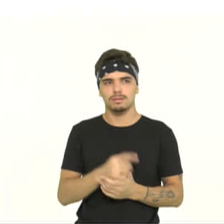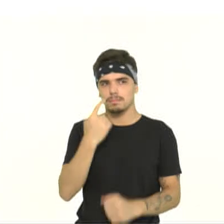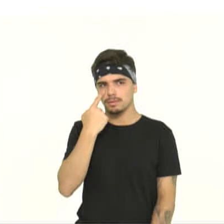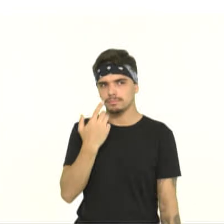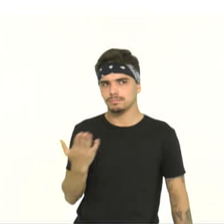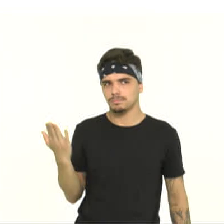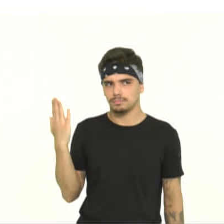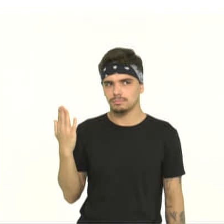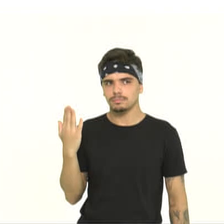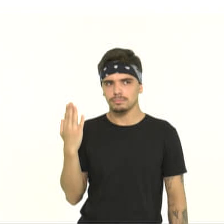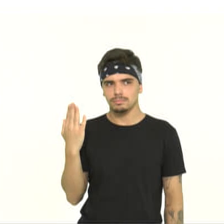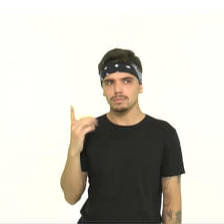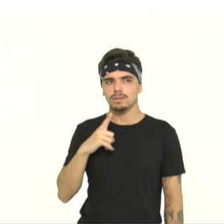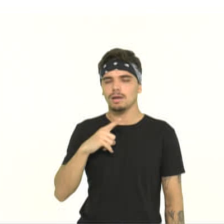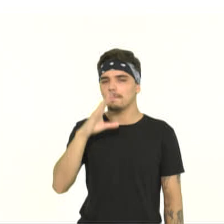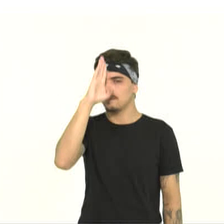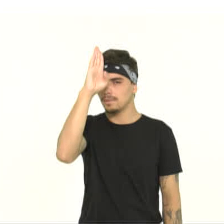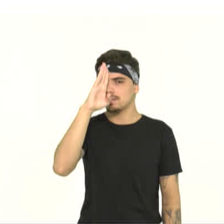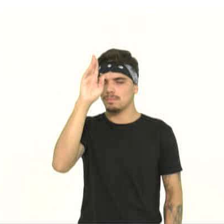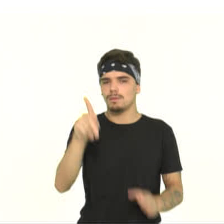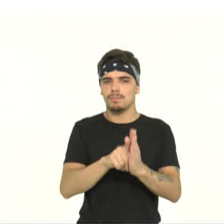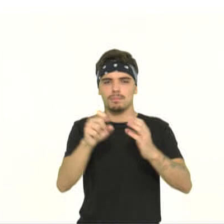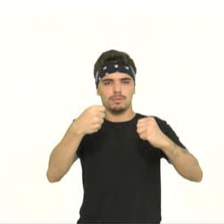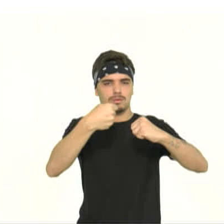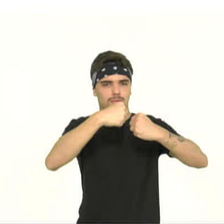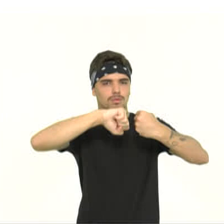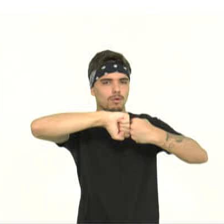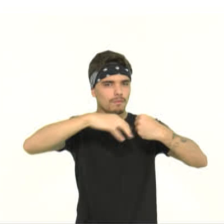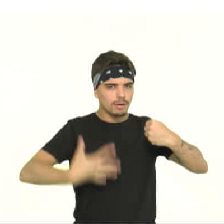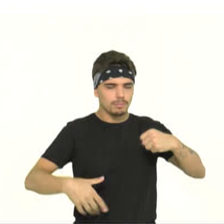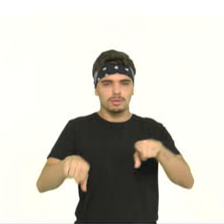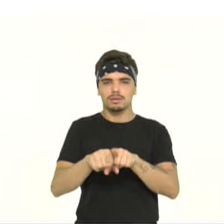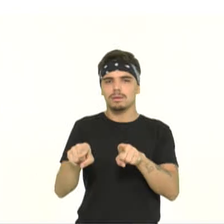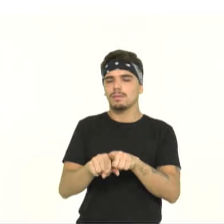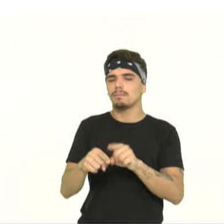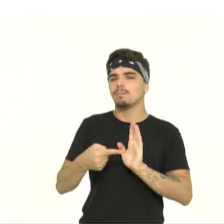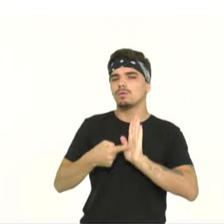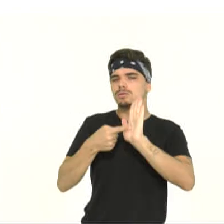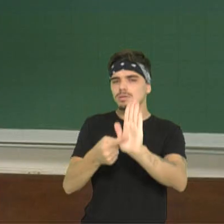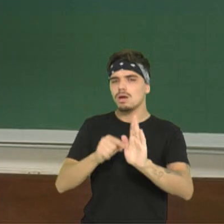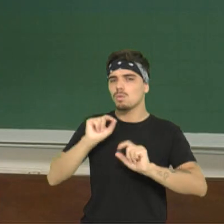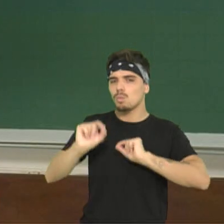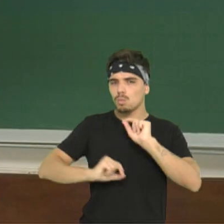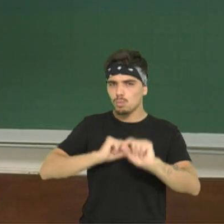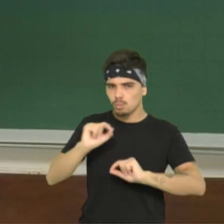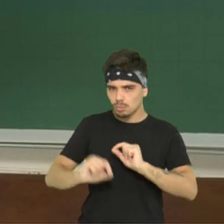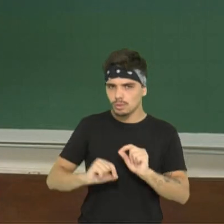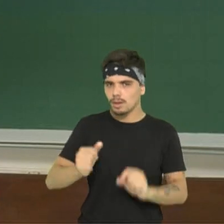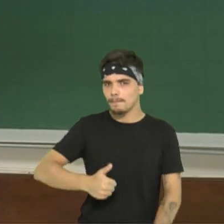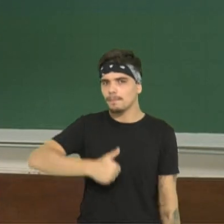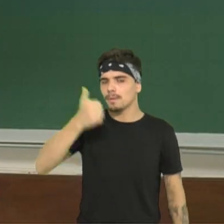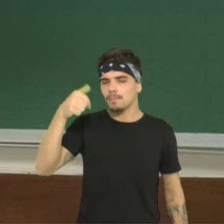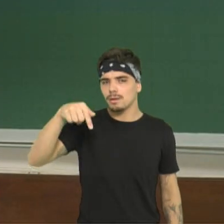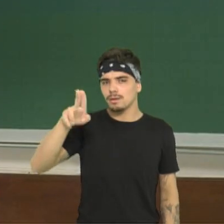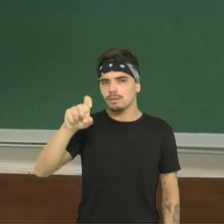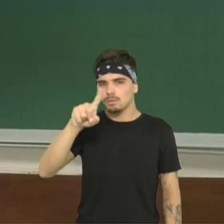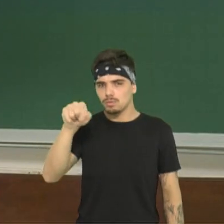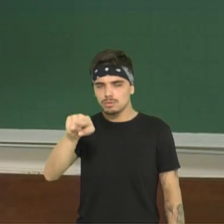governos democráticos e os governos totalitários, é possível apontar. Vamos aí para o nosso primeiro quiz para ver se